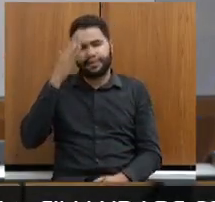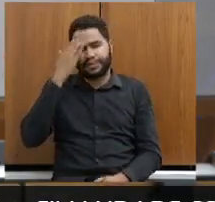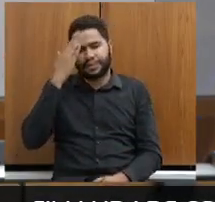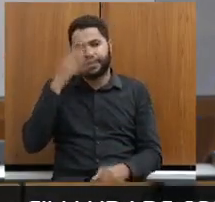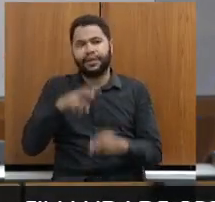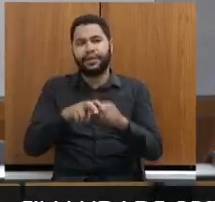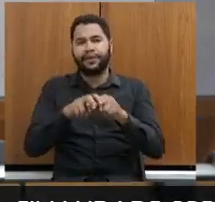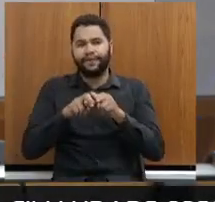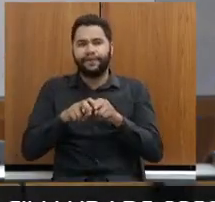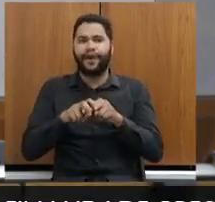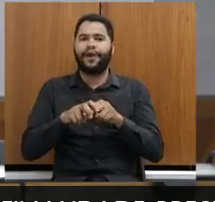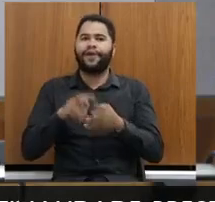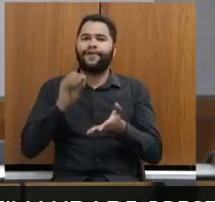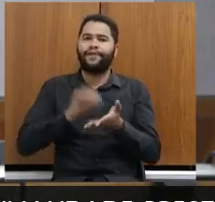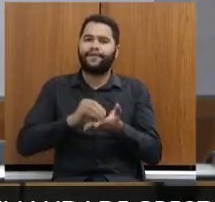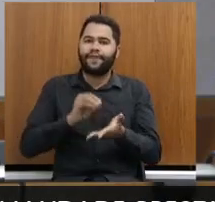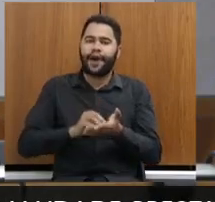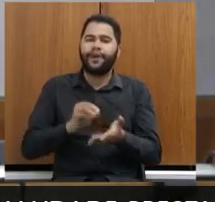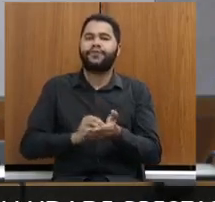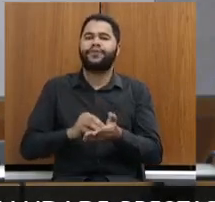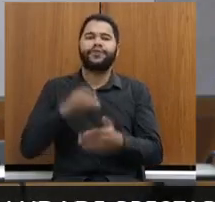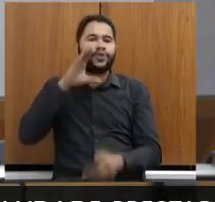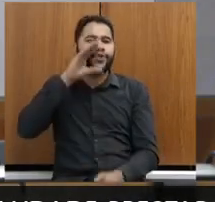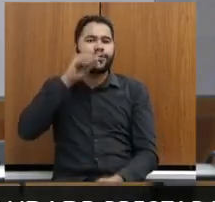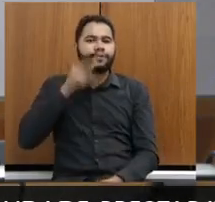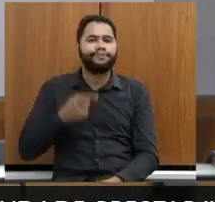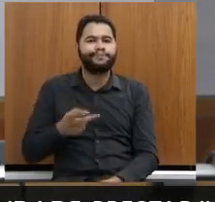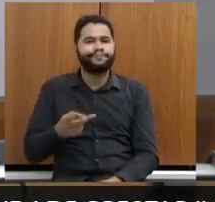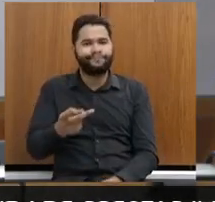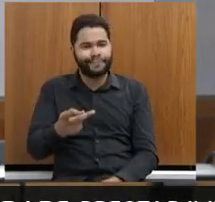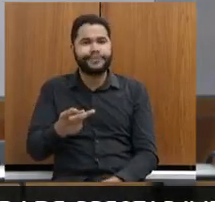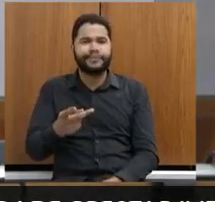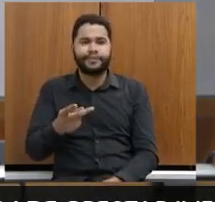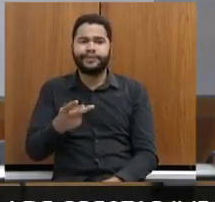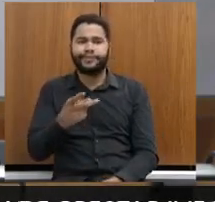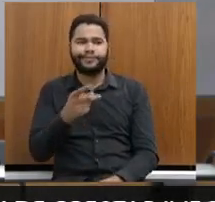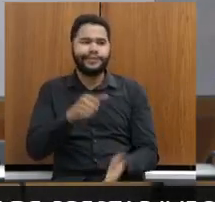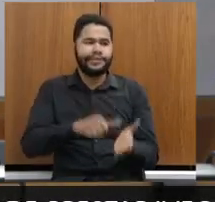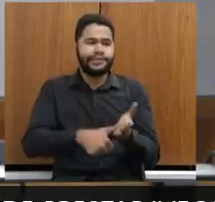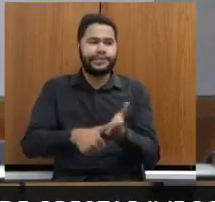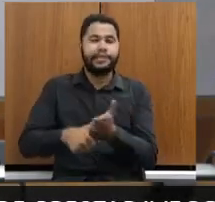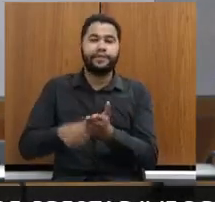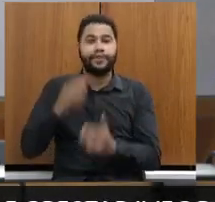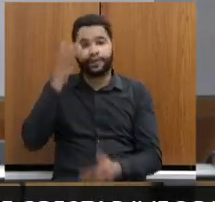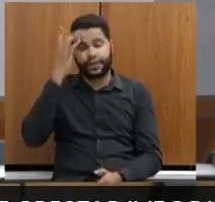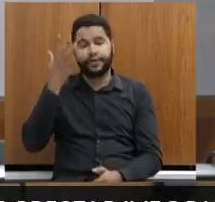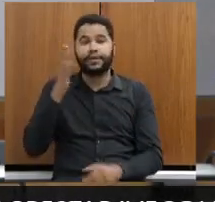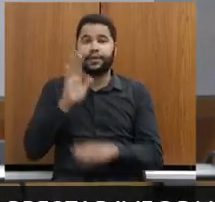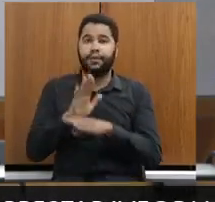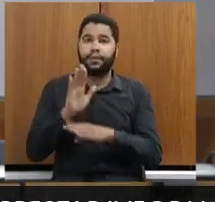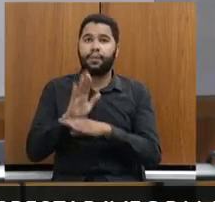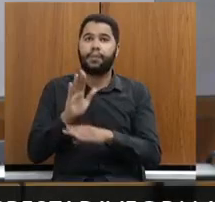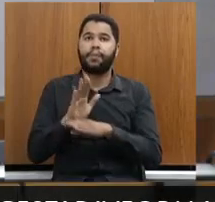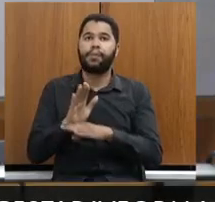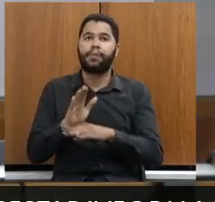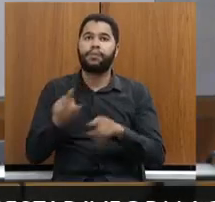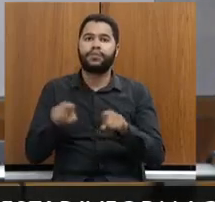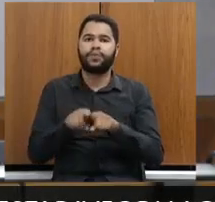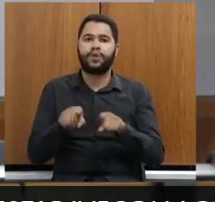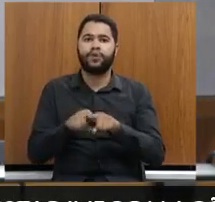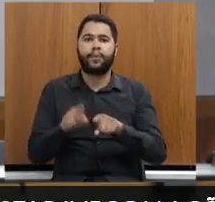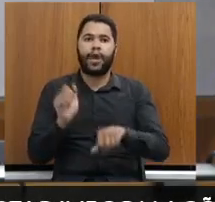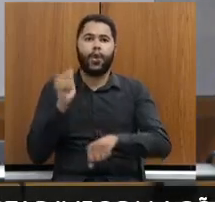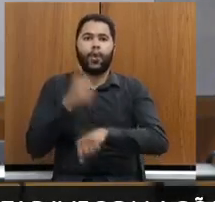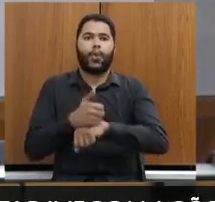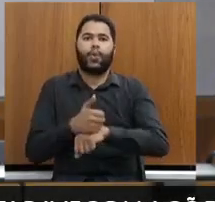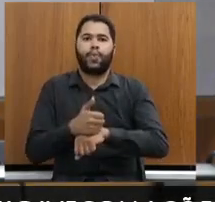à falta de efetivo a condição da gente fazer identidade Então acho que isso Vai facilitar vai nos ajudar muito né para cobrir efetivo